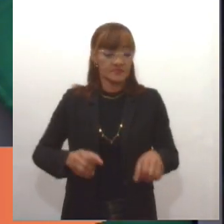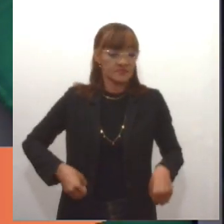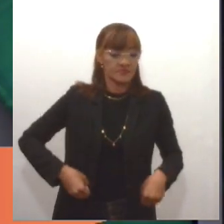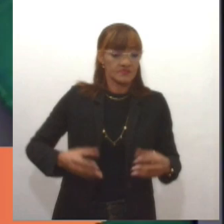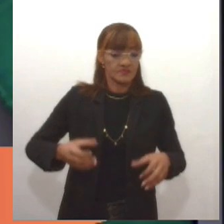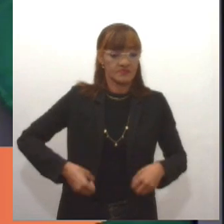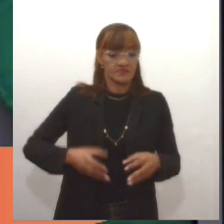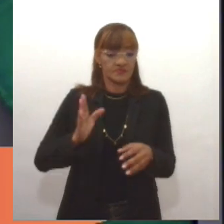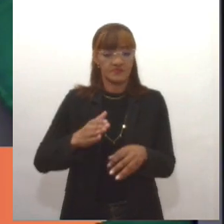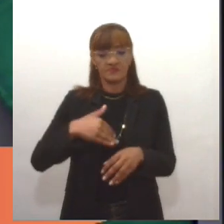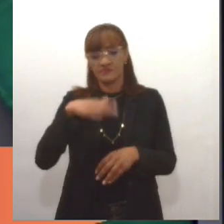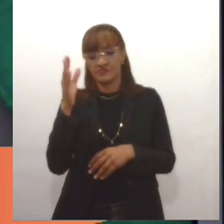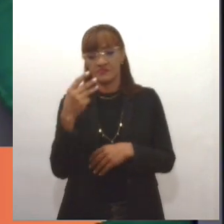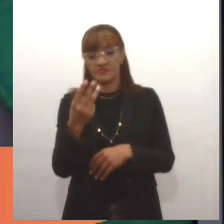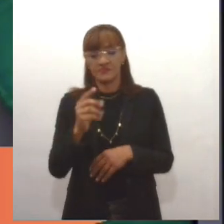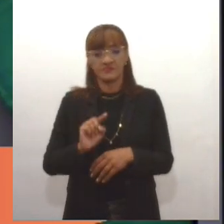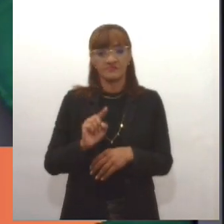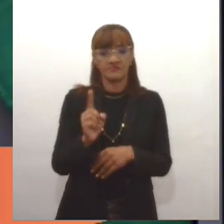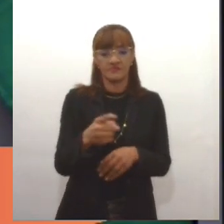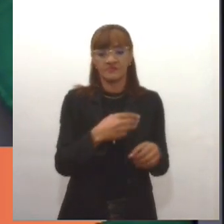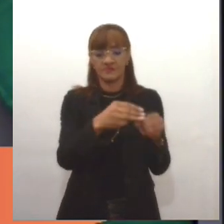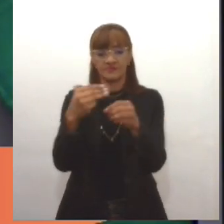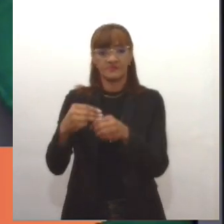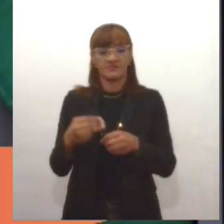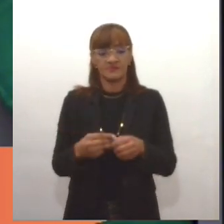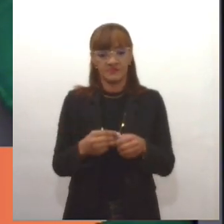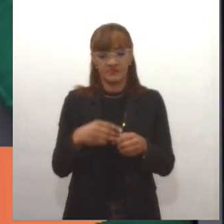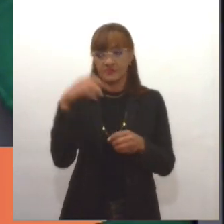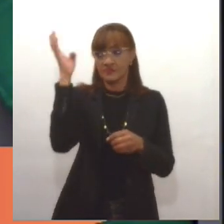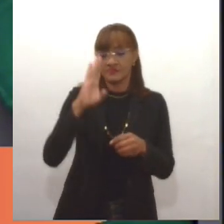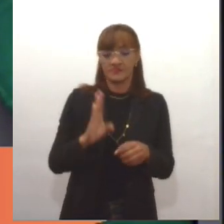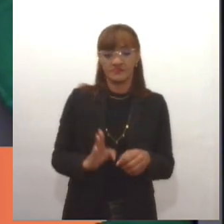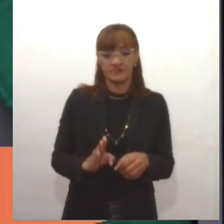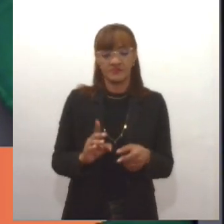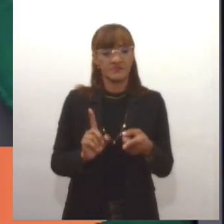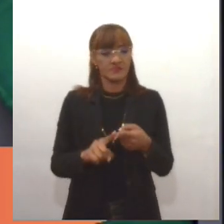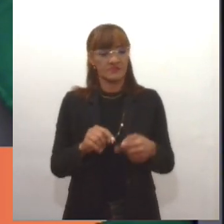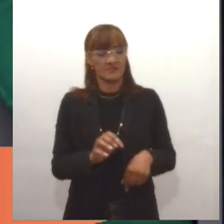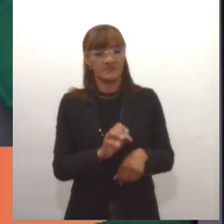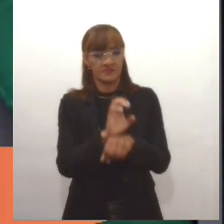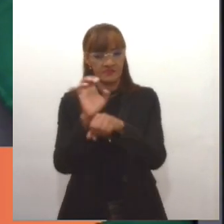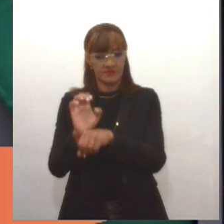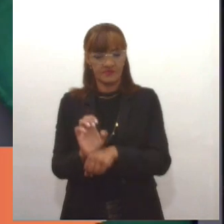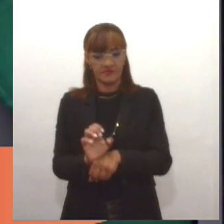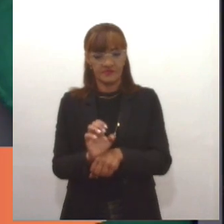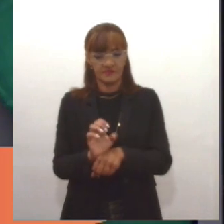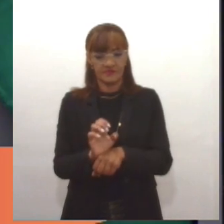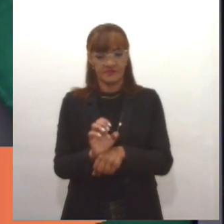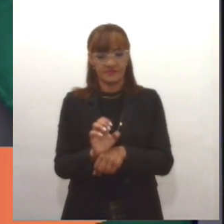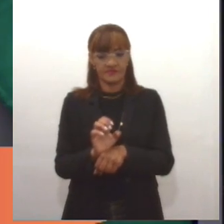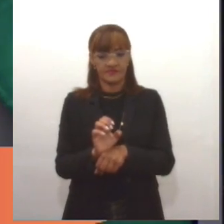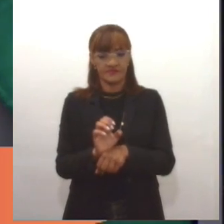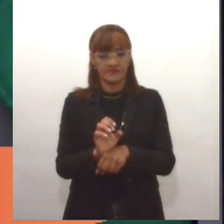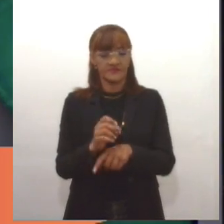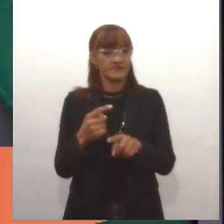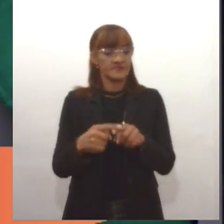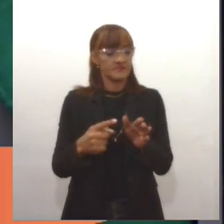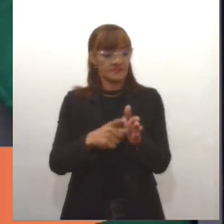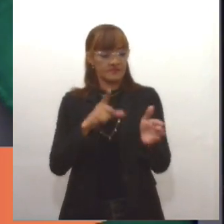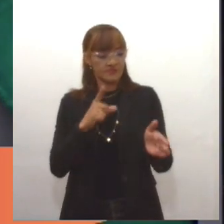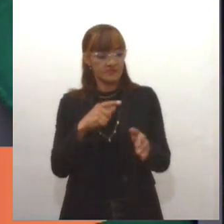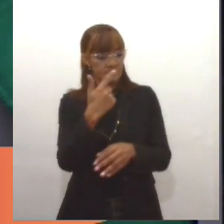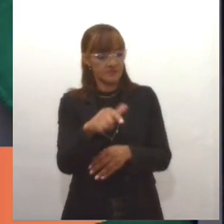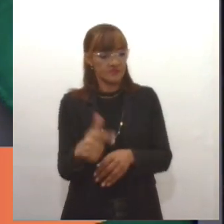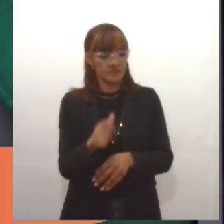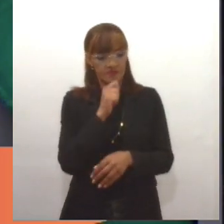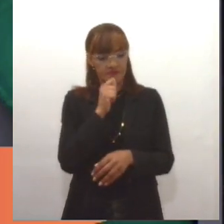mil municípios brasileiros, impacta os estados, porque passa a ter um gasto que antes não era computado e vai estourar